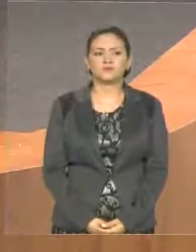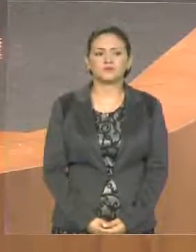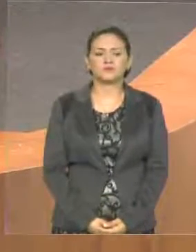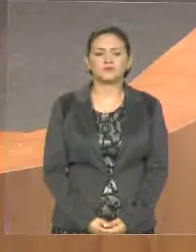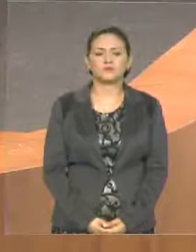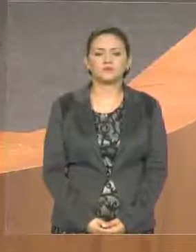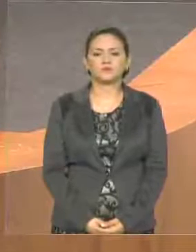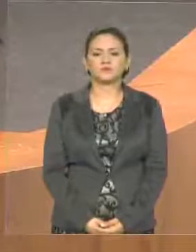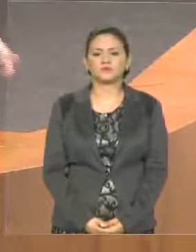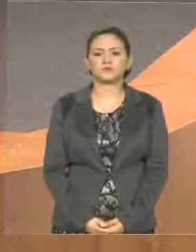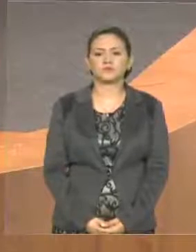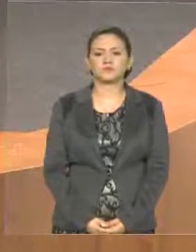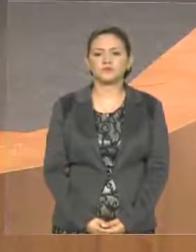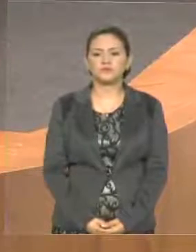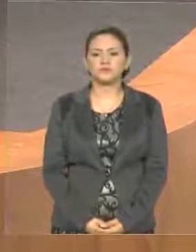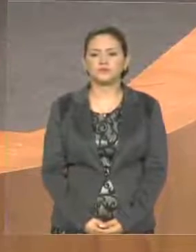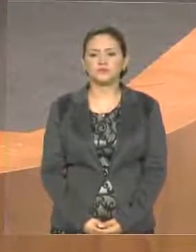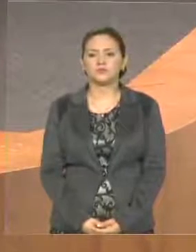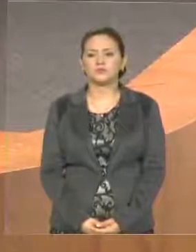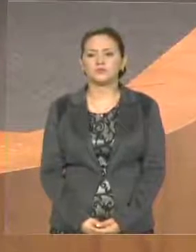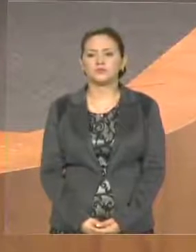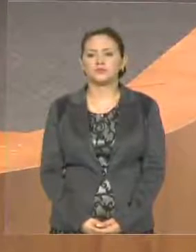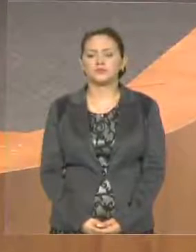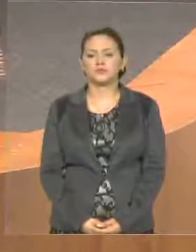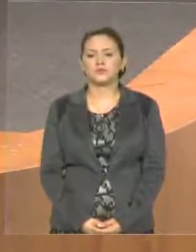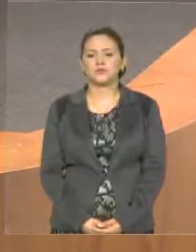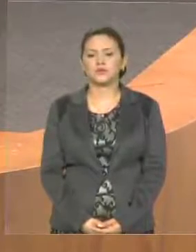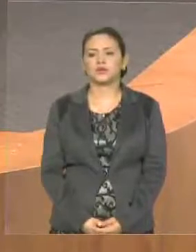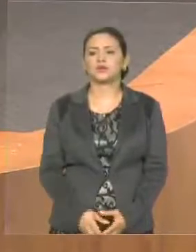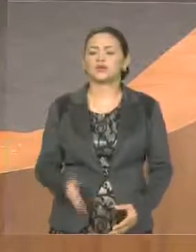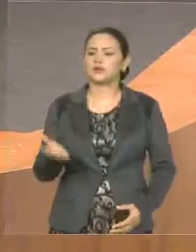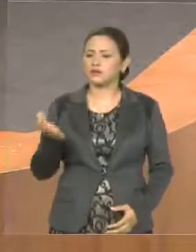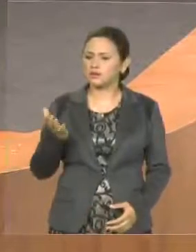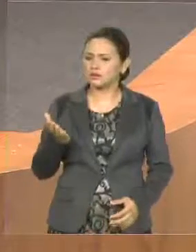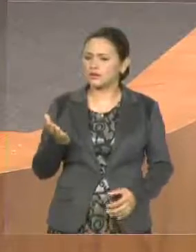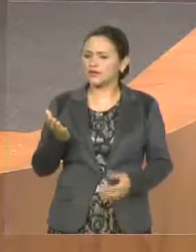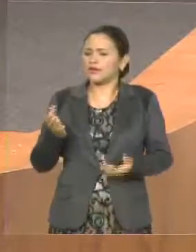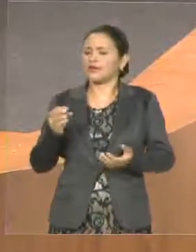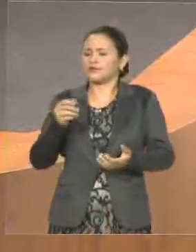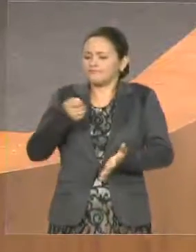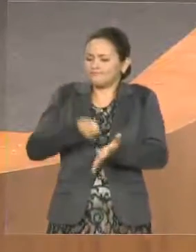em tentar passar despercebidamente uma reforma tributária.